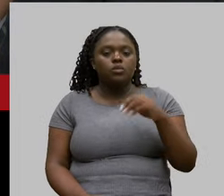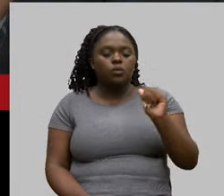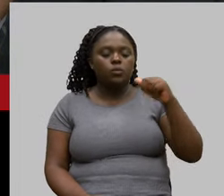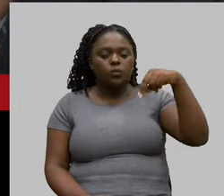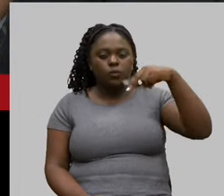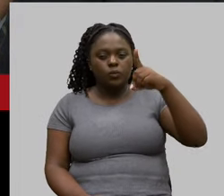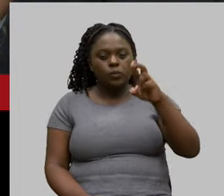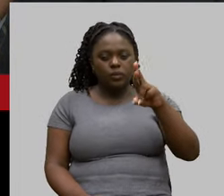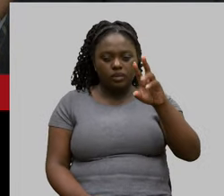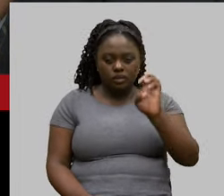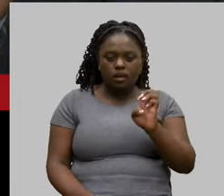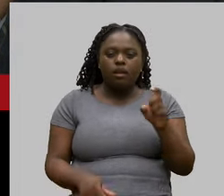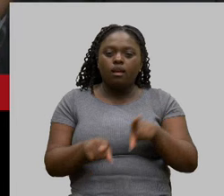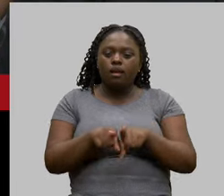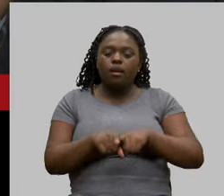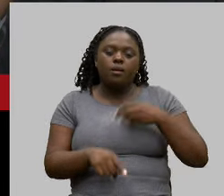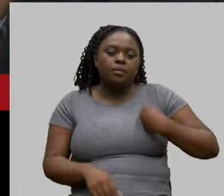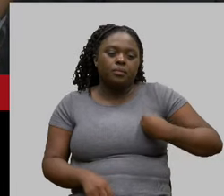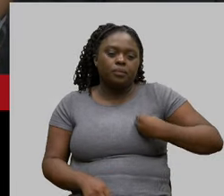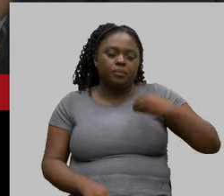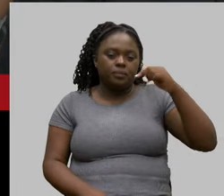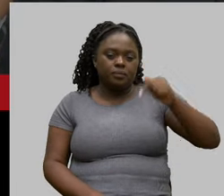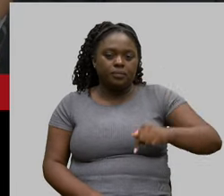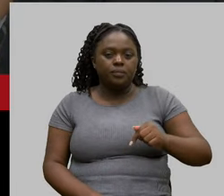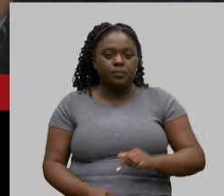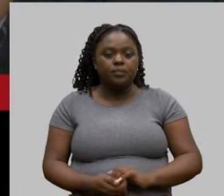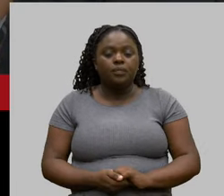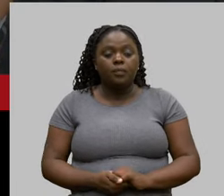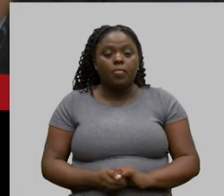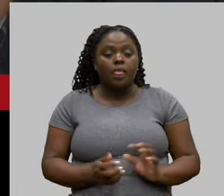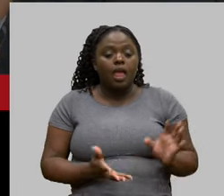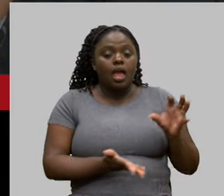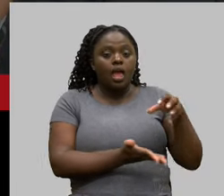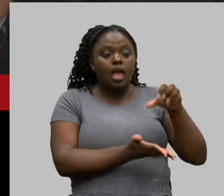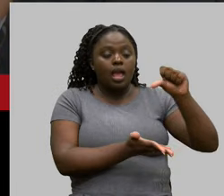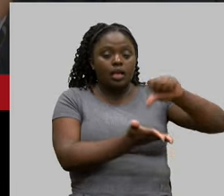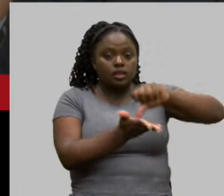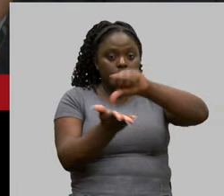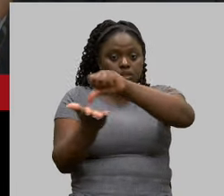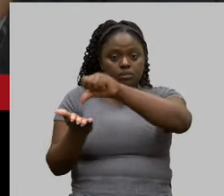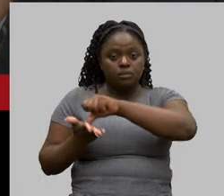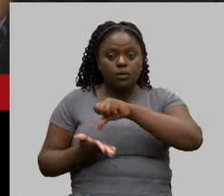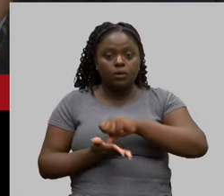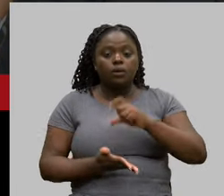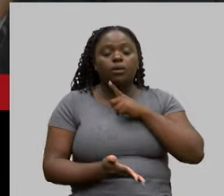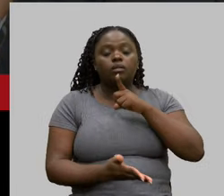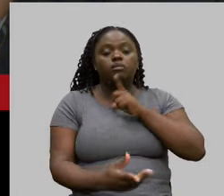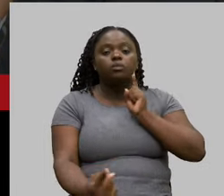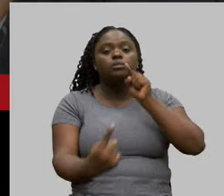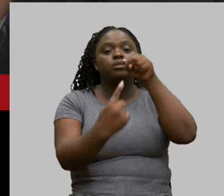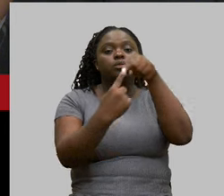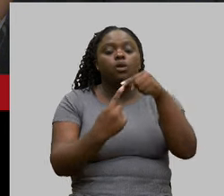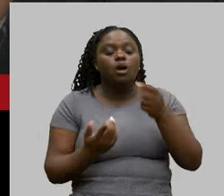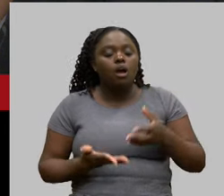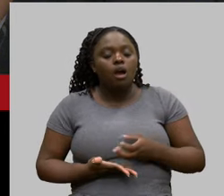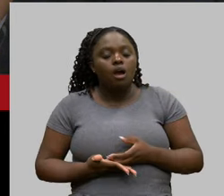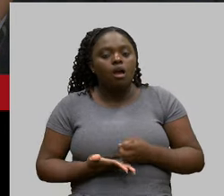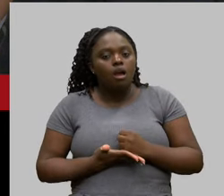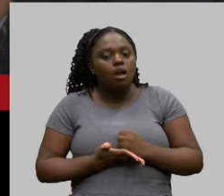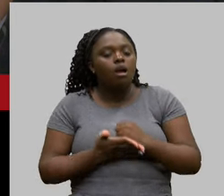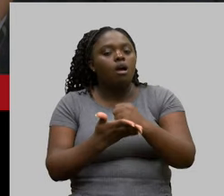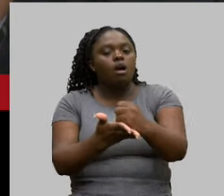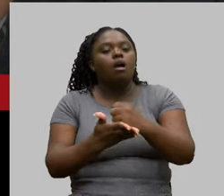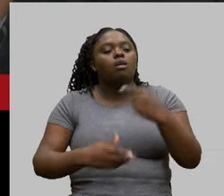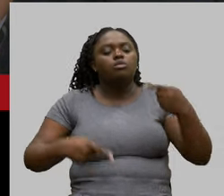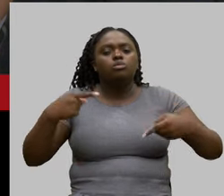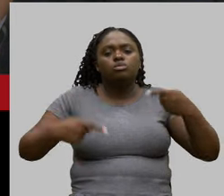Alex Albert aqui presente nos fóruns esses fóruns t a intenção de auxiliar eh discussões de vários